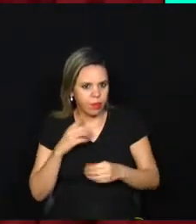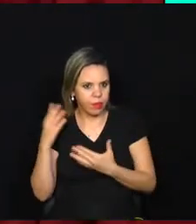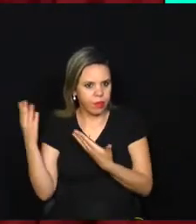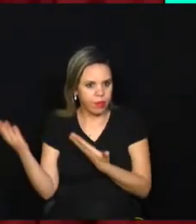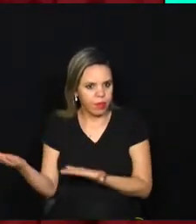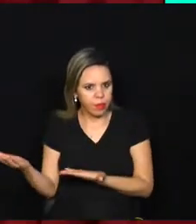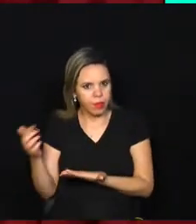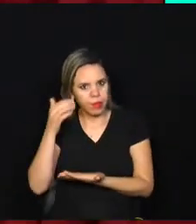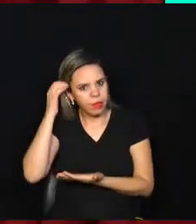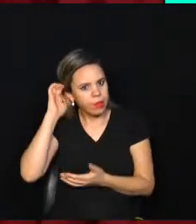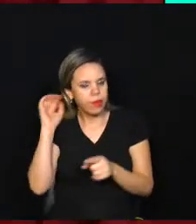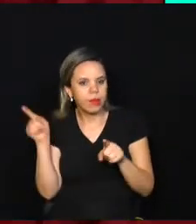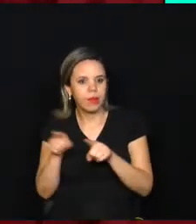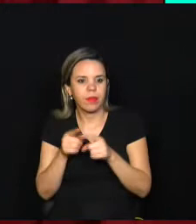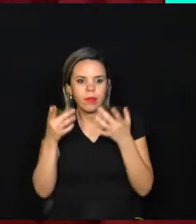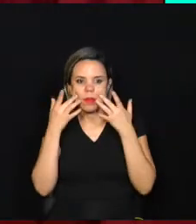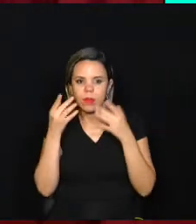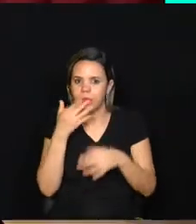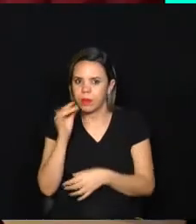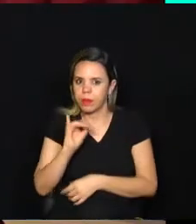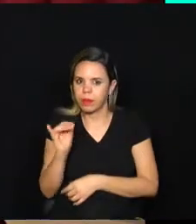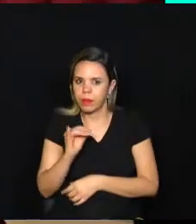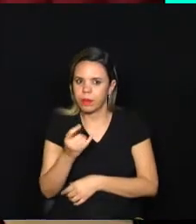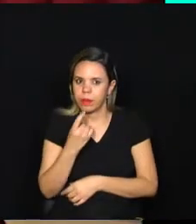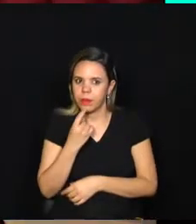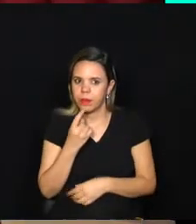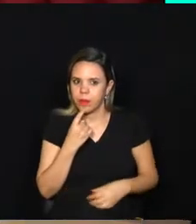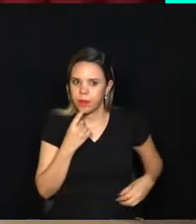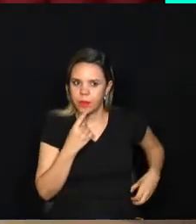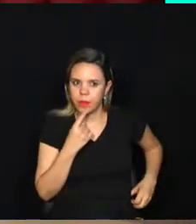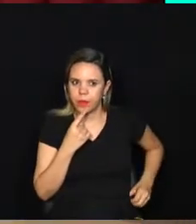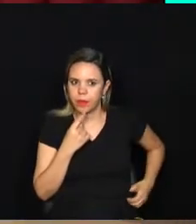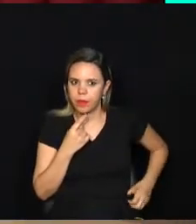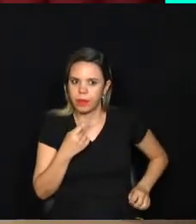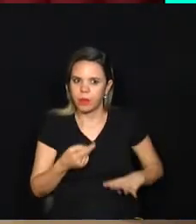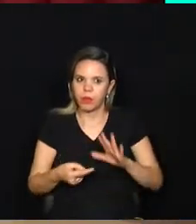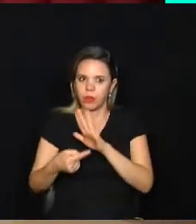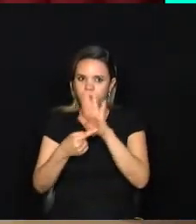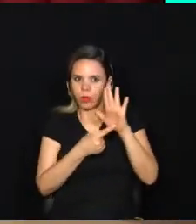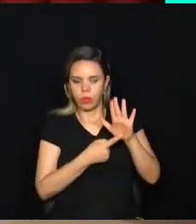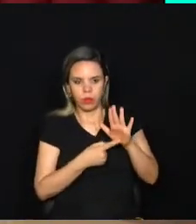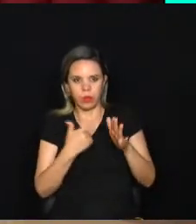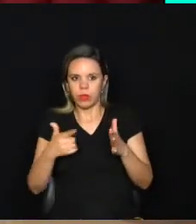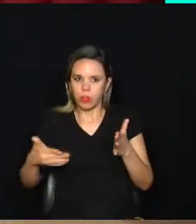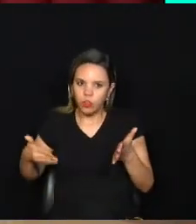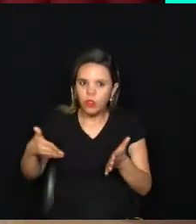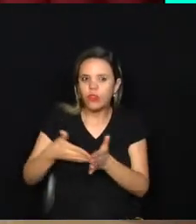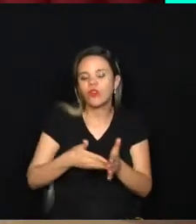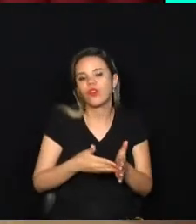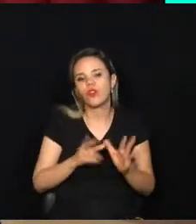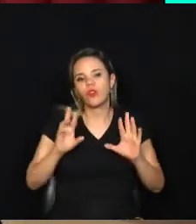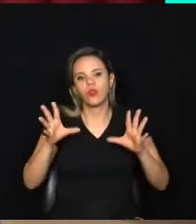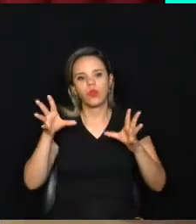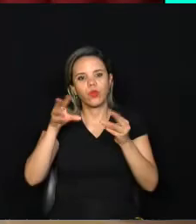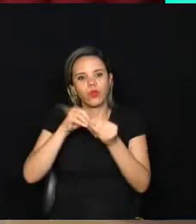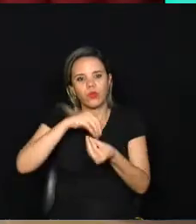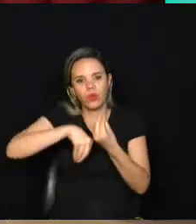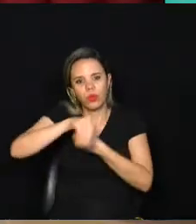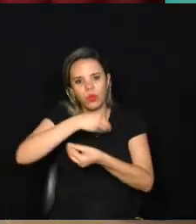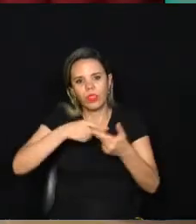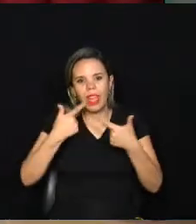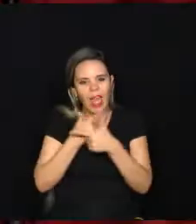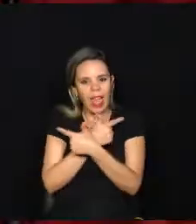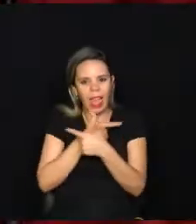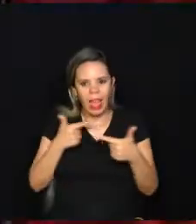Ceará, também no Teatro Iguatemi Campinas. Ele vai apresentar o espetáculo Sem Freio, que reúne de tudo um pouco. Muitas